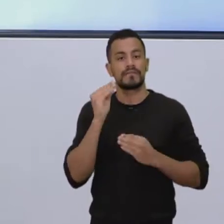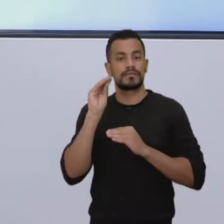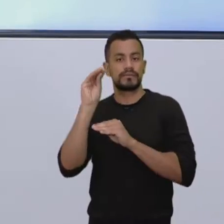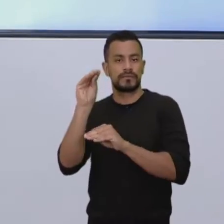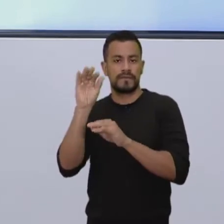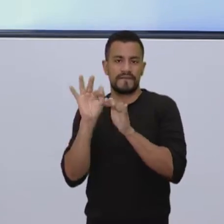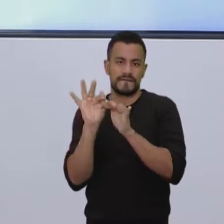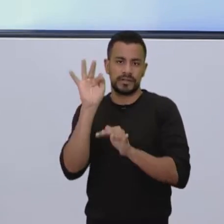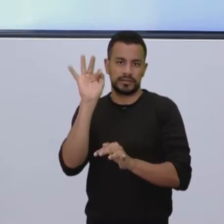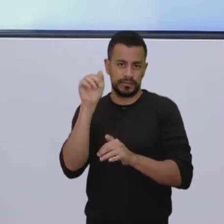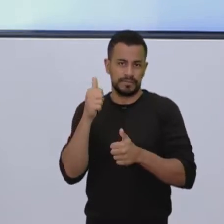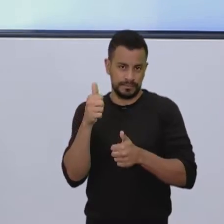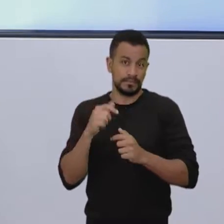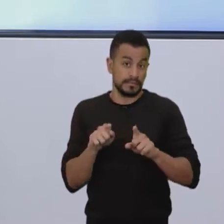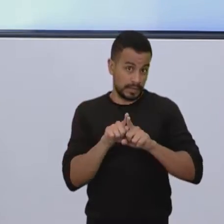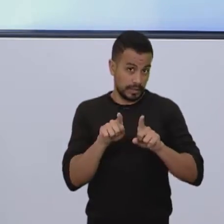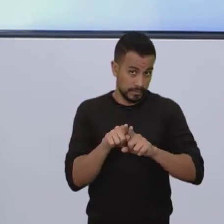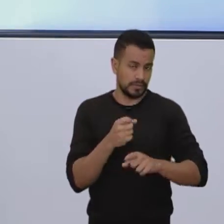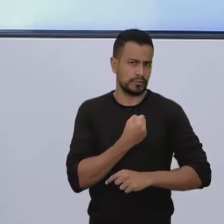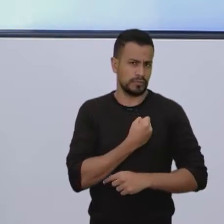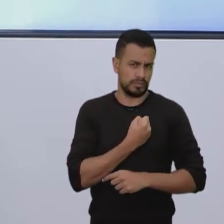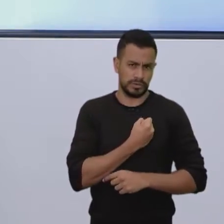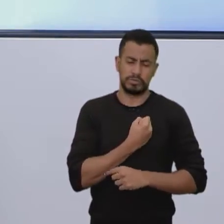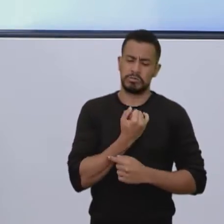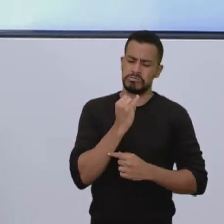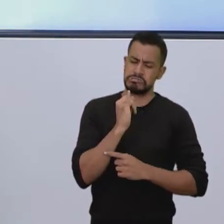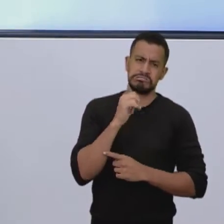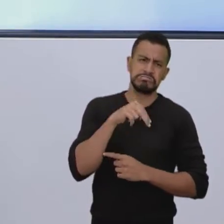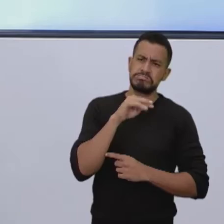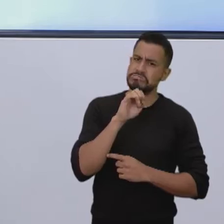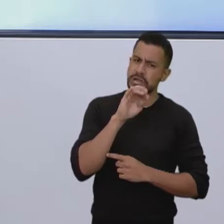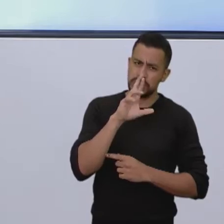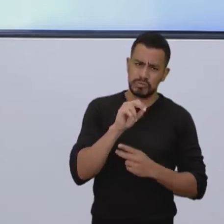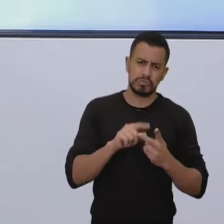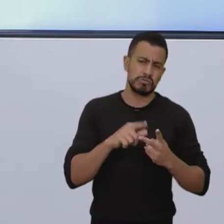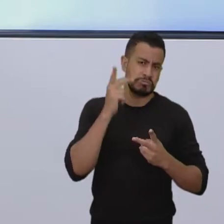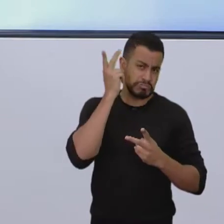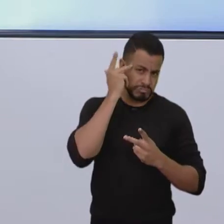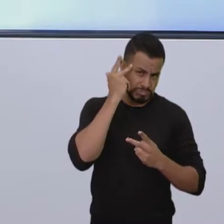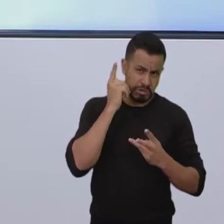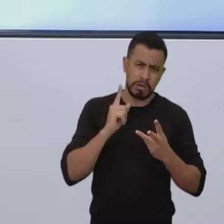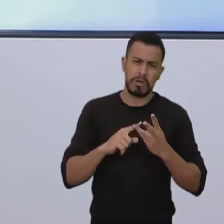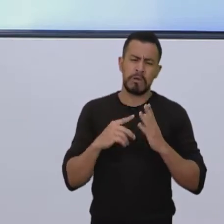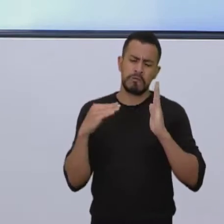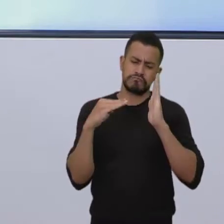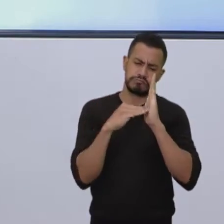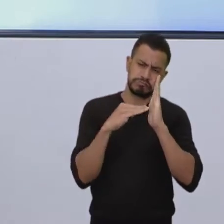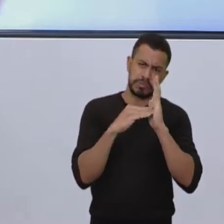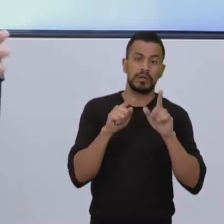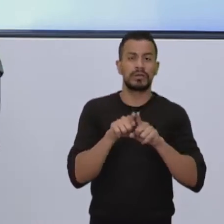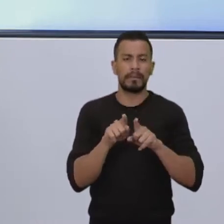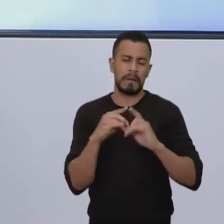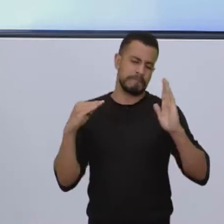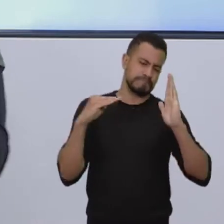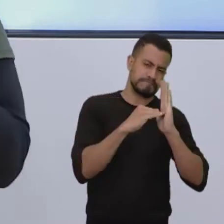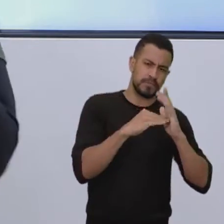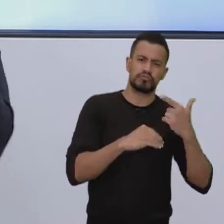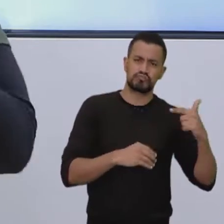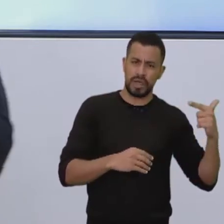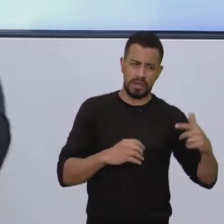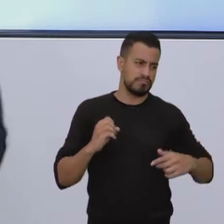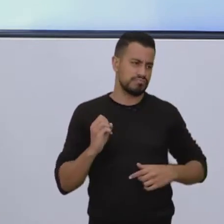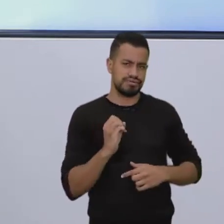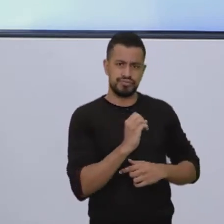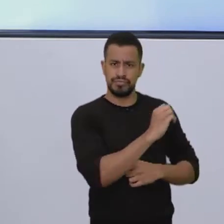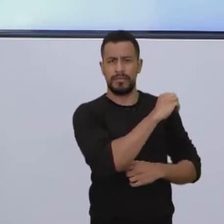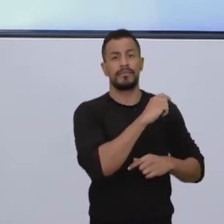e peguei números inteiro, natural, decimal exato e dízima periódica, e transformei em fração. Agora eu